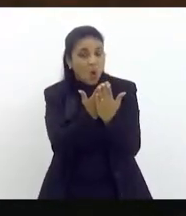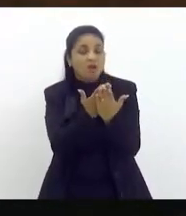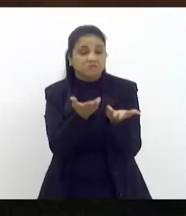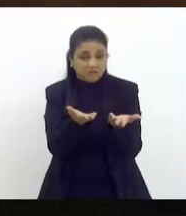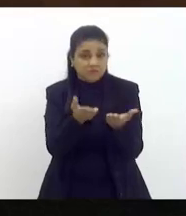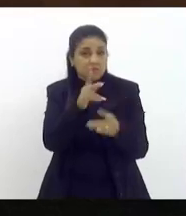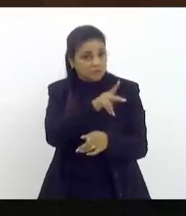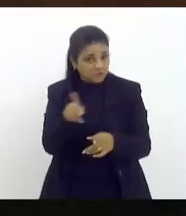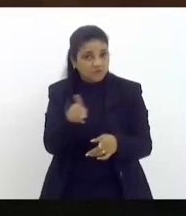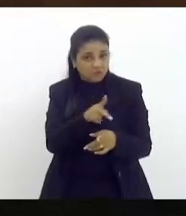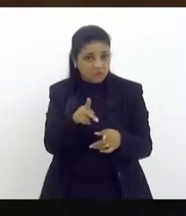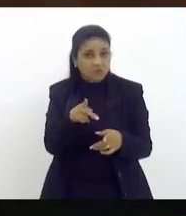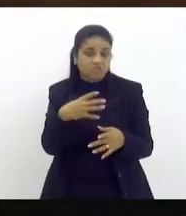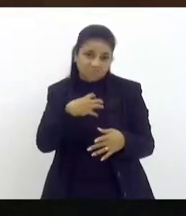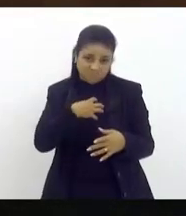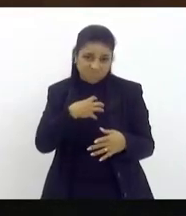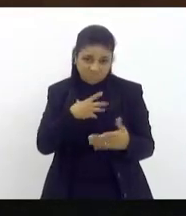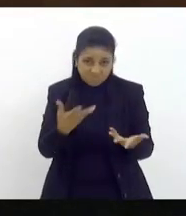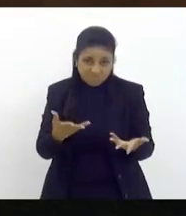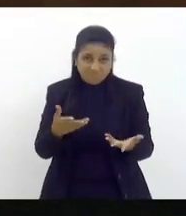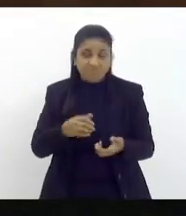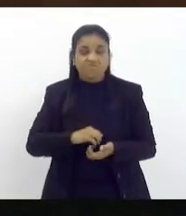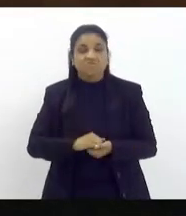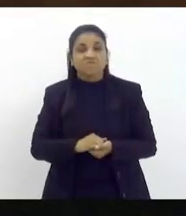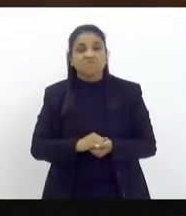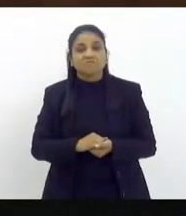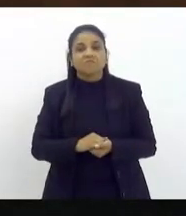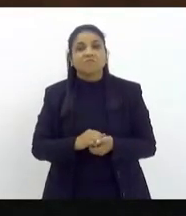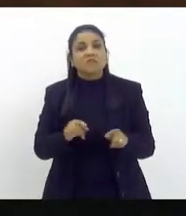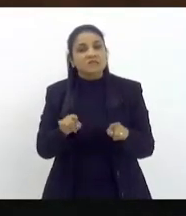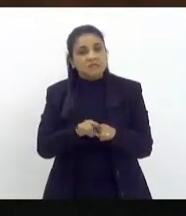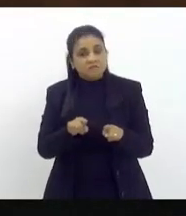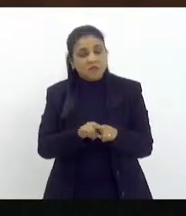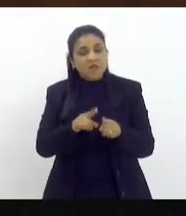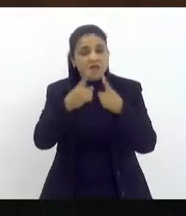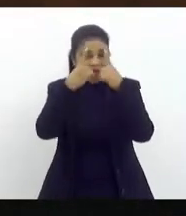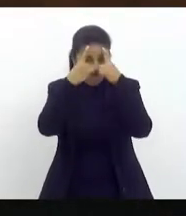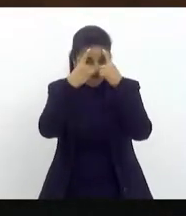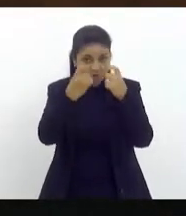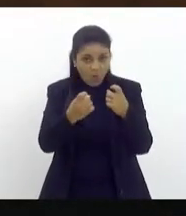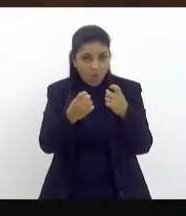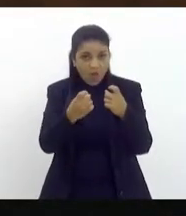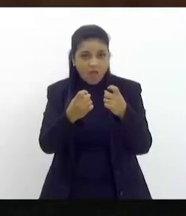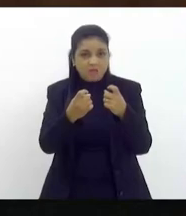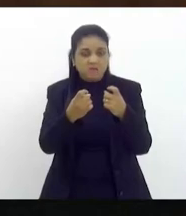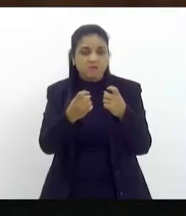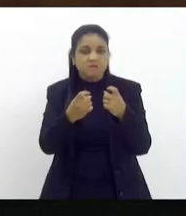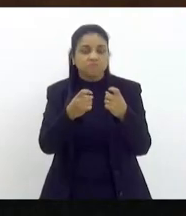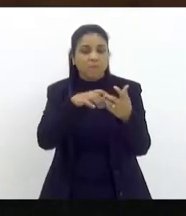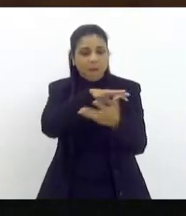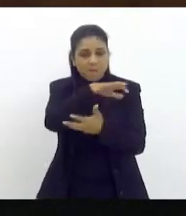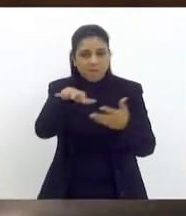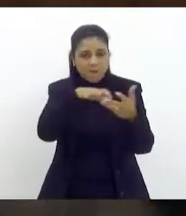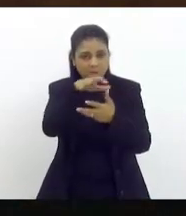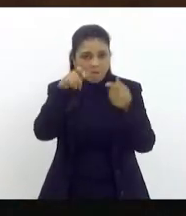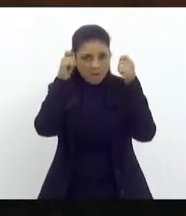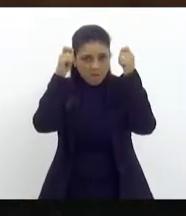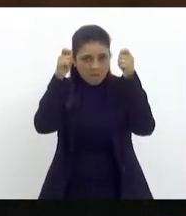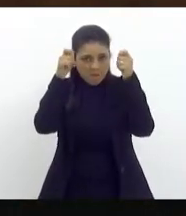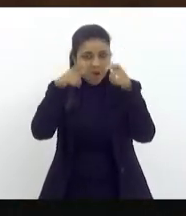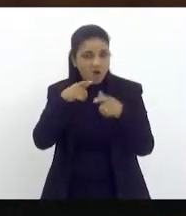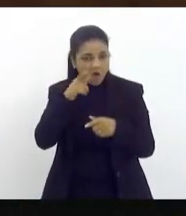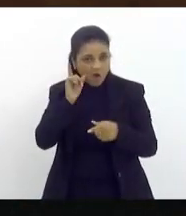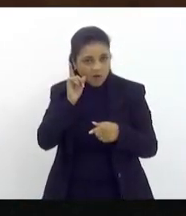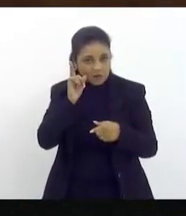a violência que pode ter ocorrido não retrata toda a